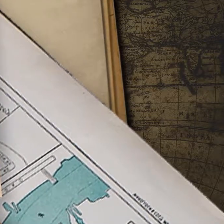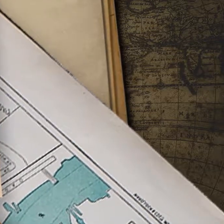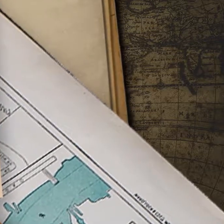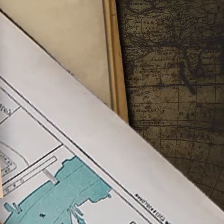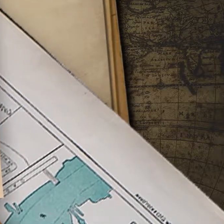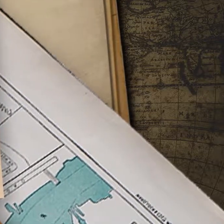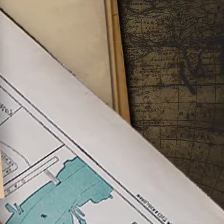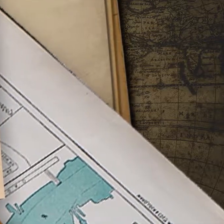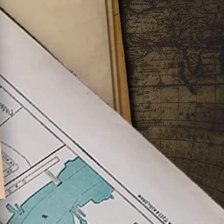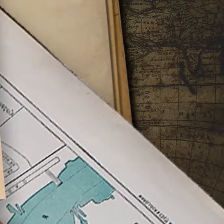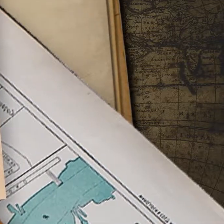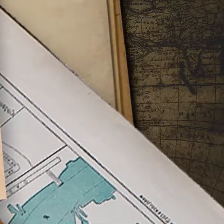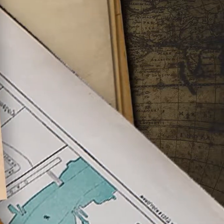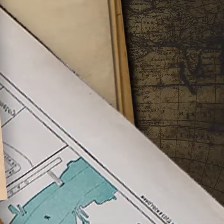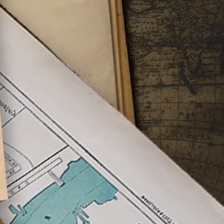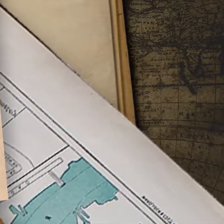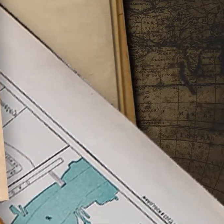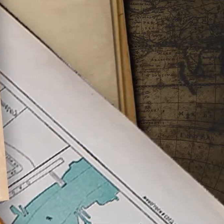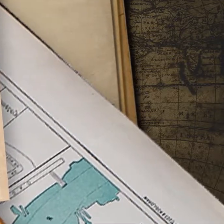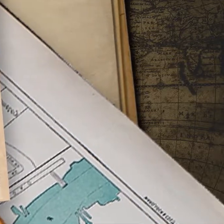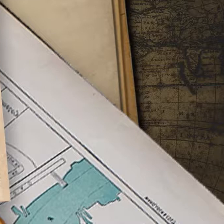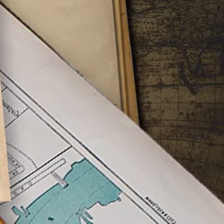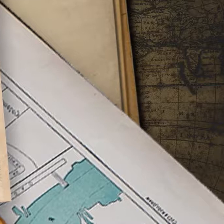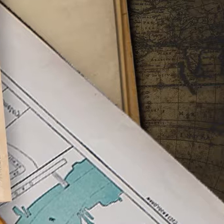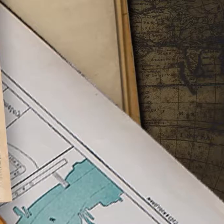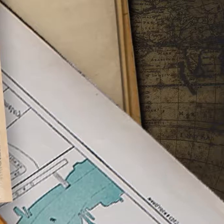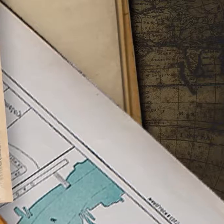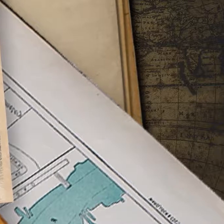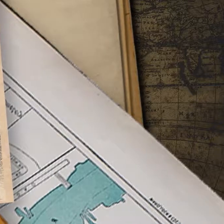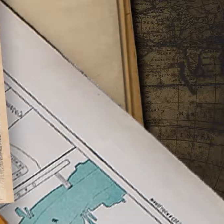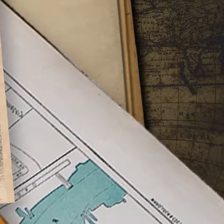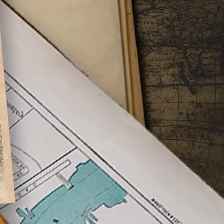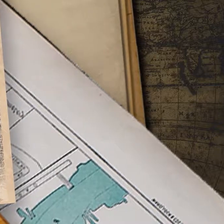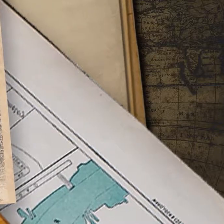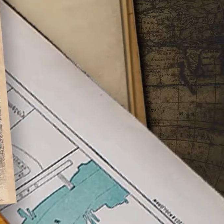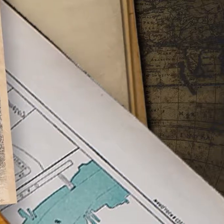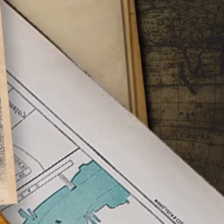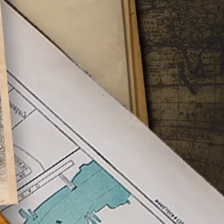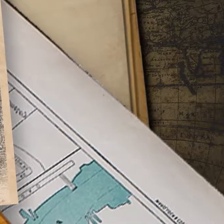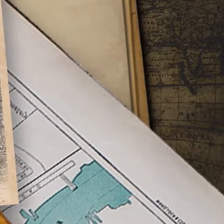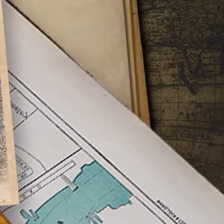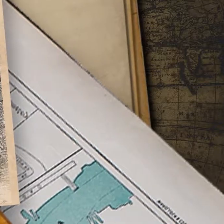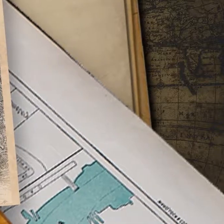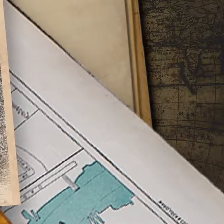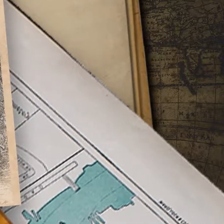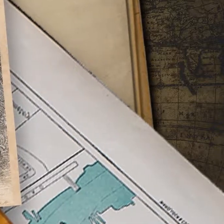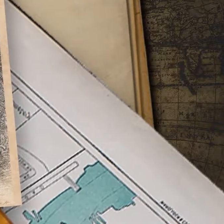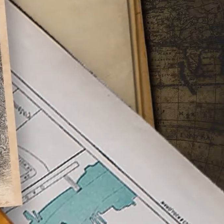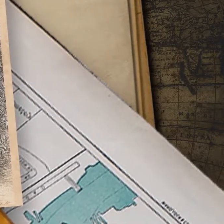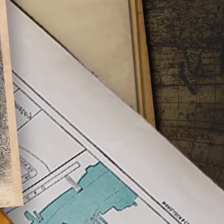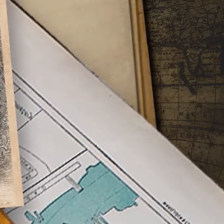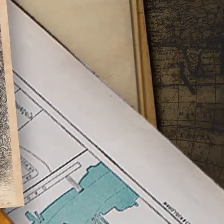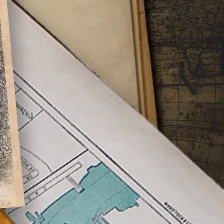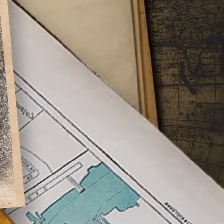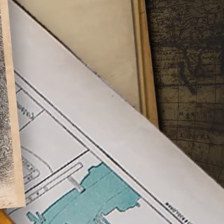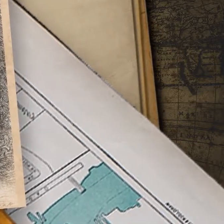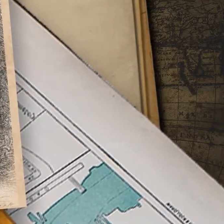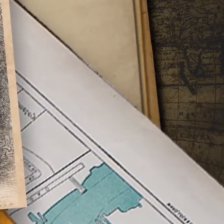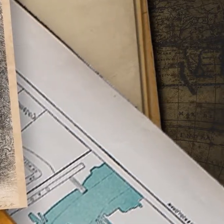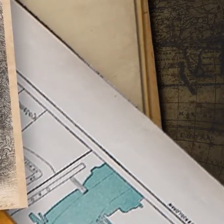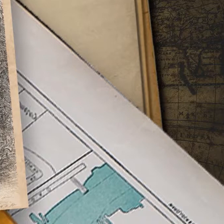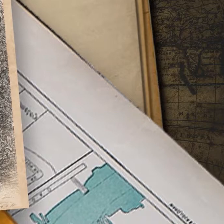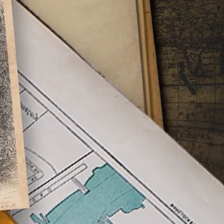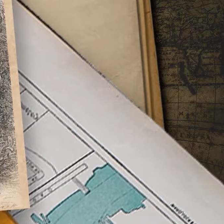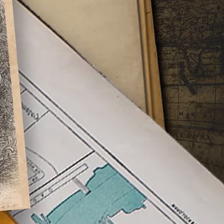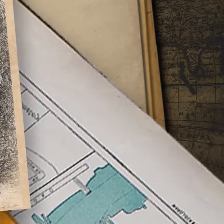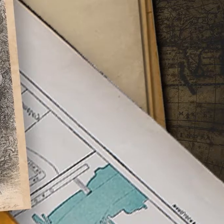está descalço, usa uma túnica e um turbante na cabeça. Atrás dele está Kiuni, sendo alimentado por um homem